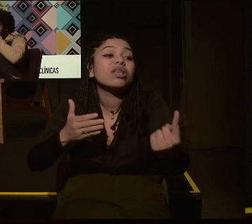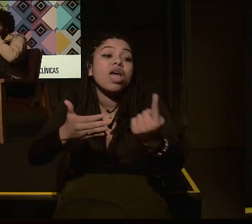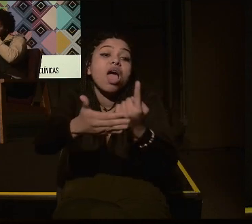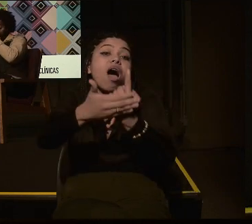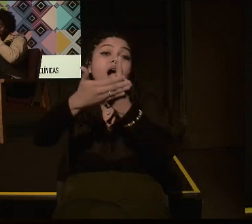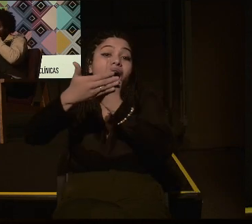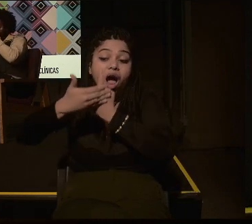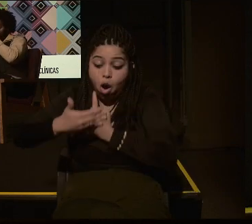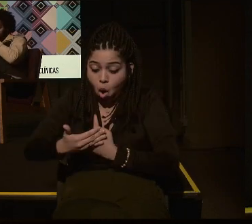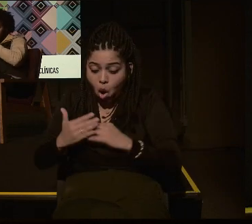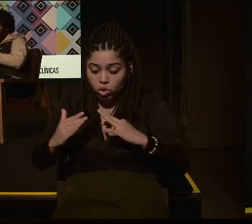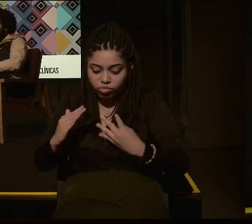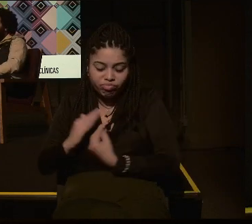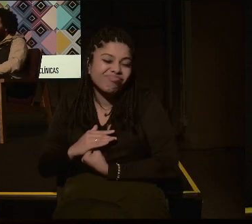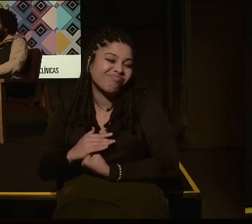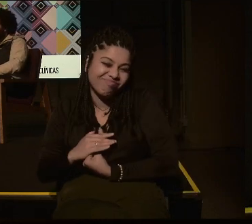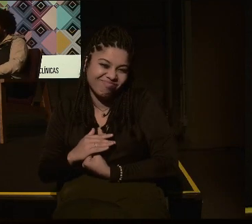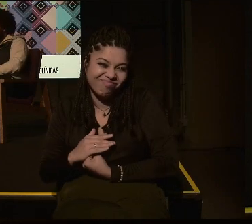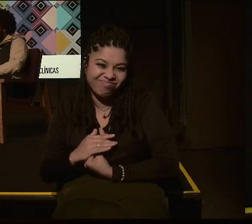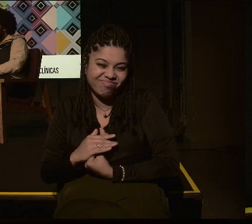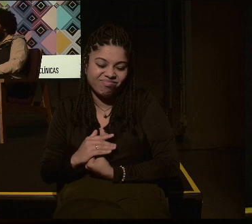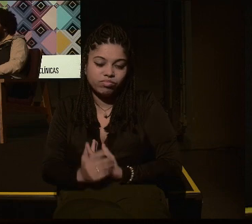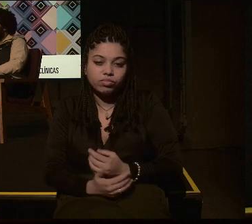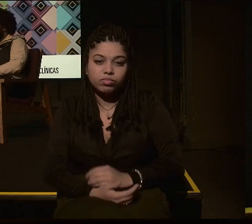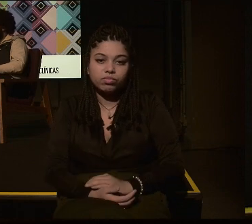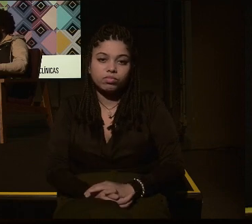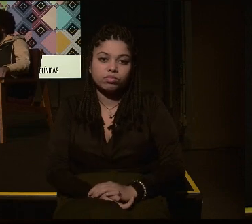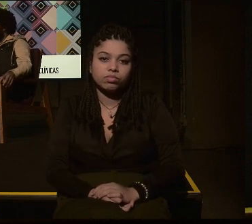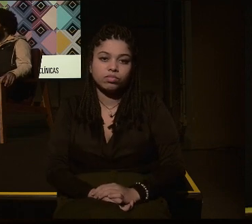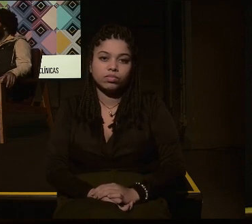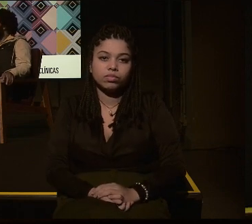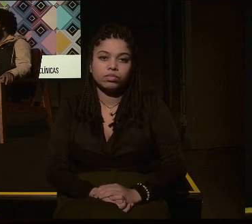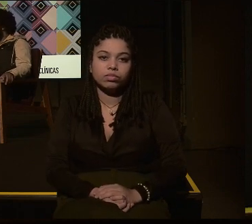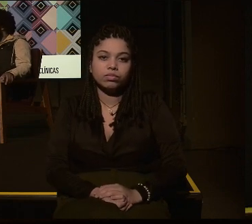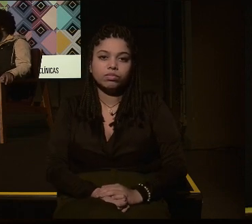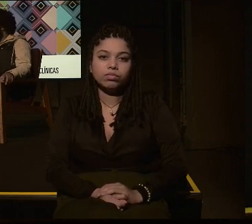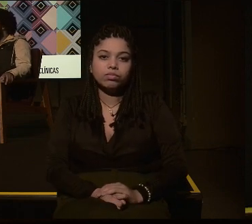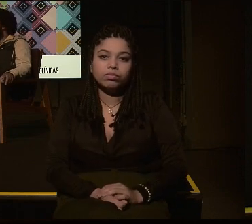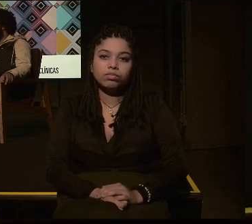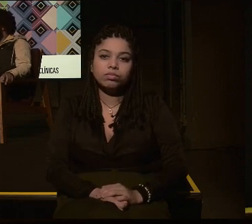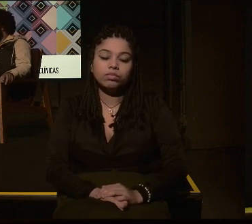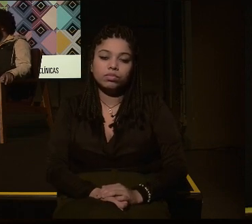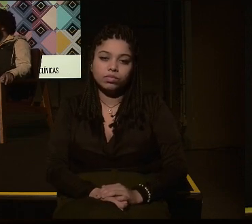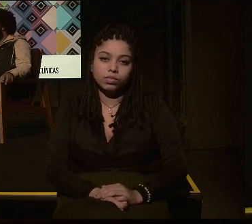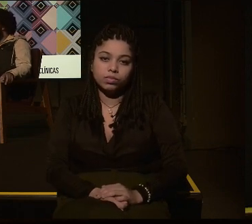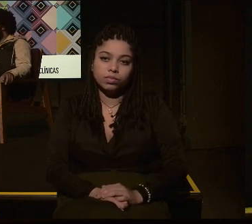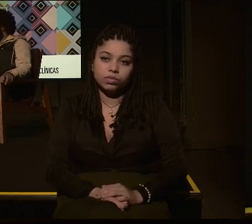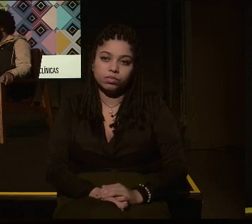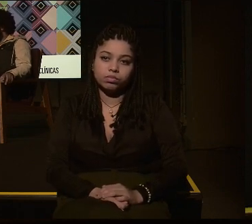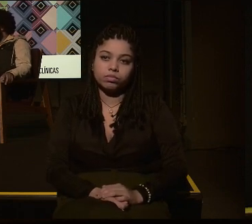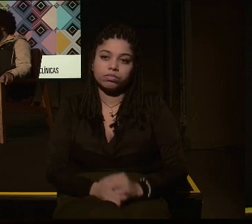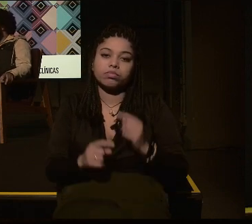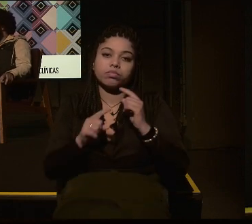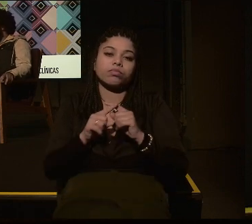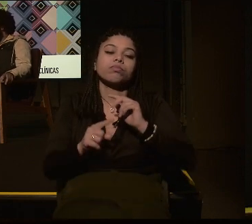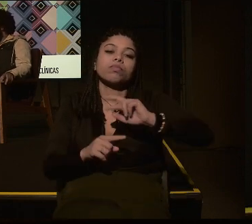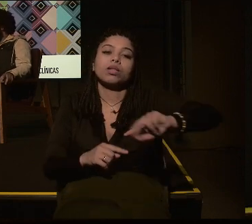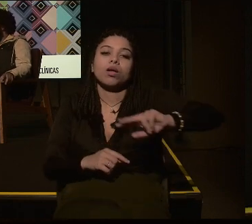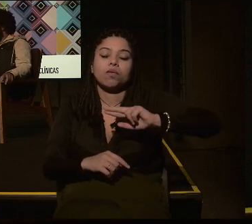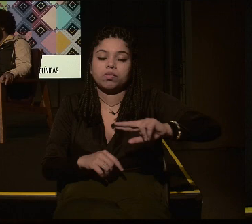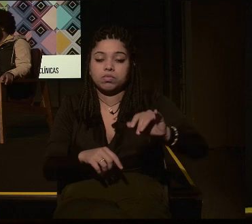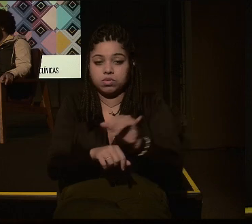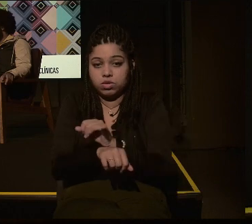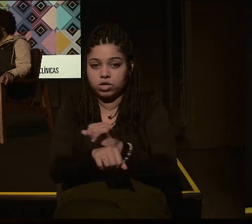isso, ele não é uma ferramenta que visa uma mensuração